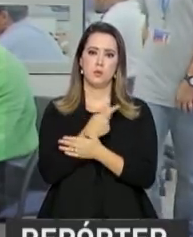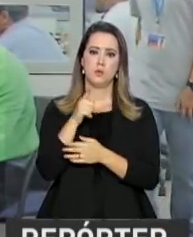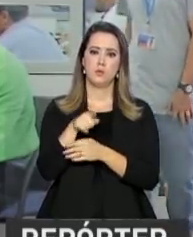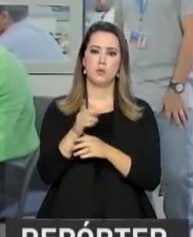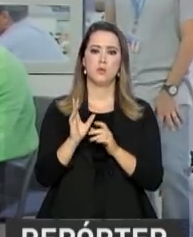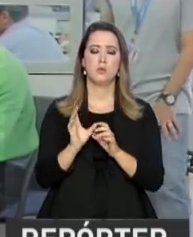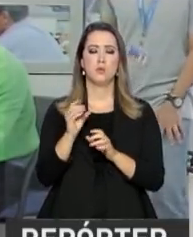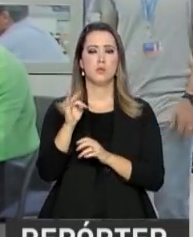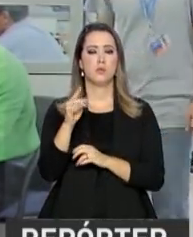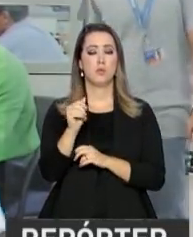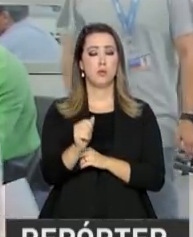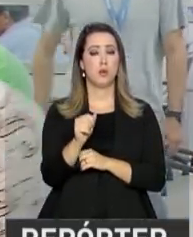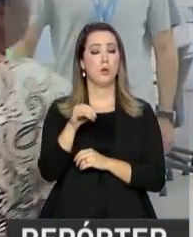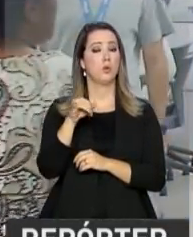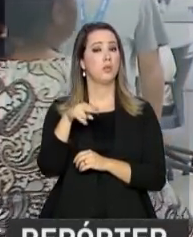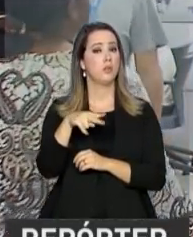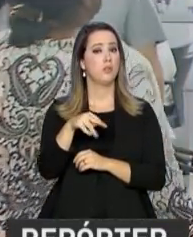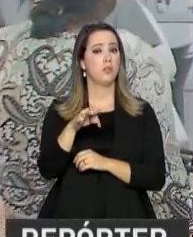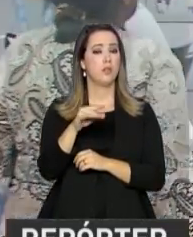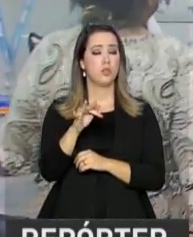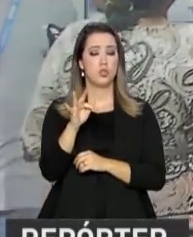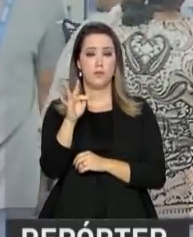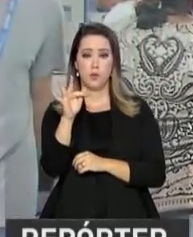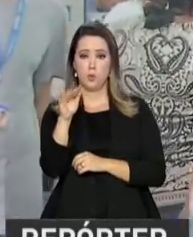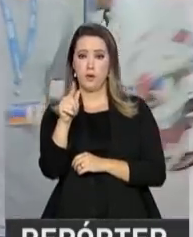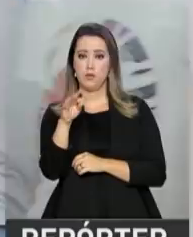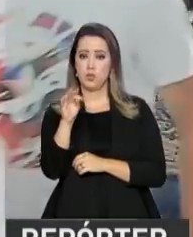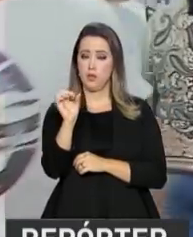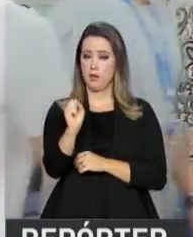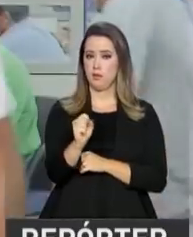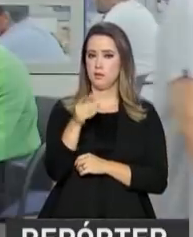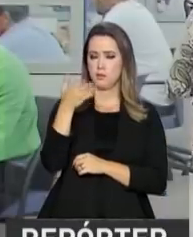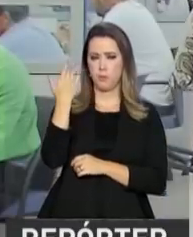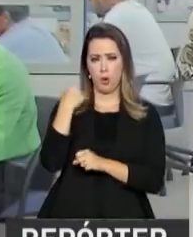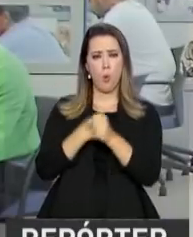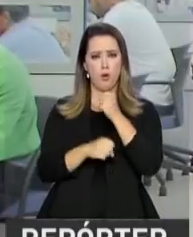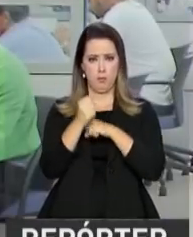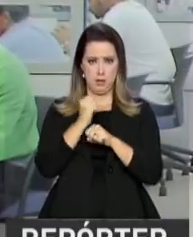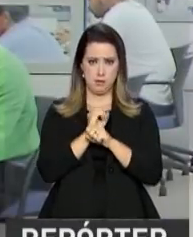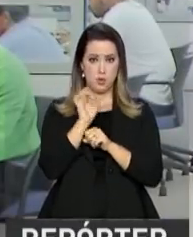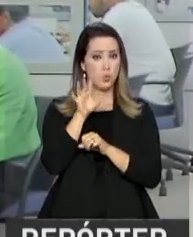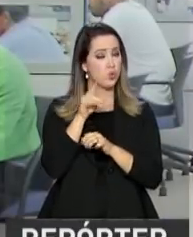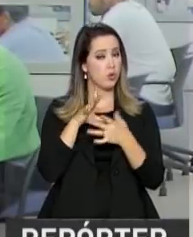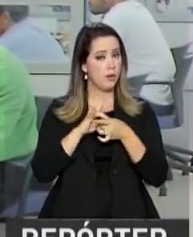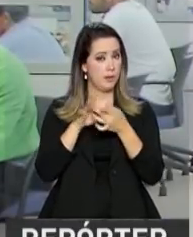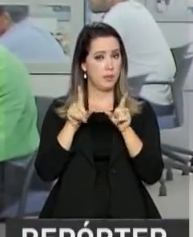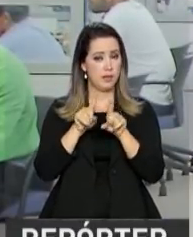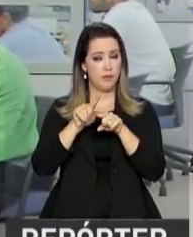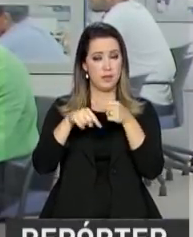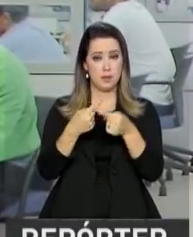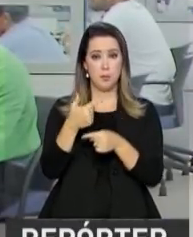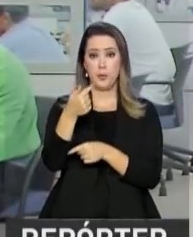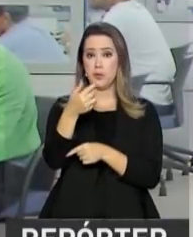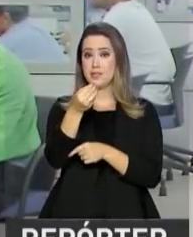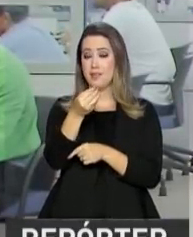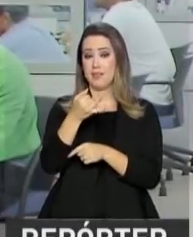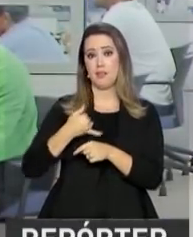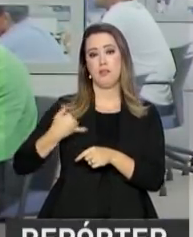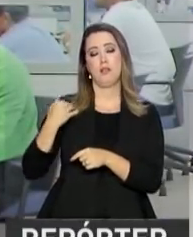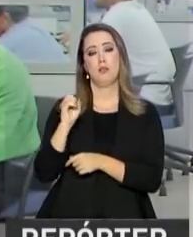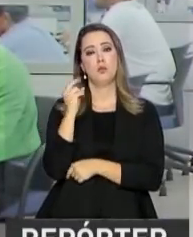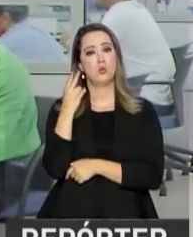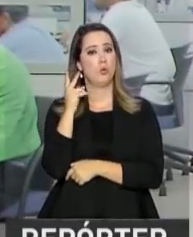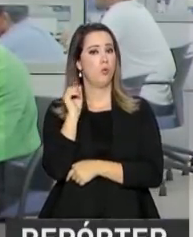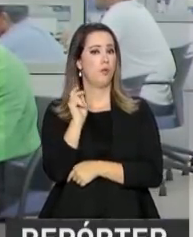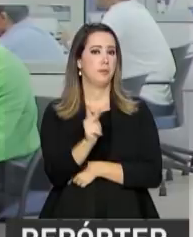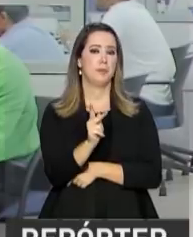inativas do fgts até o ano passado o pis/pasep só era liberado quando a pessoa completar 70 anos ou se